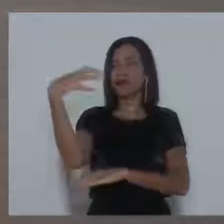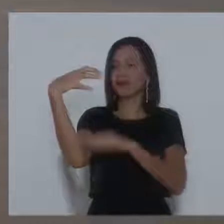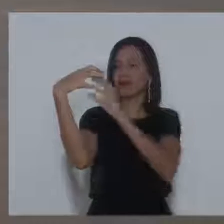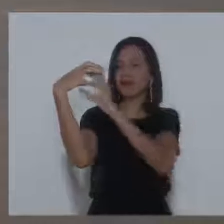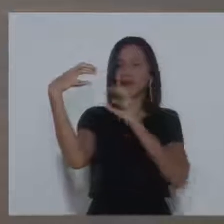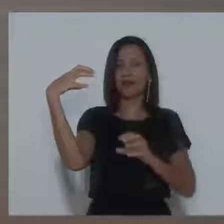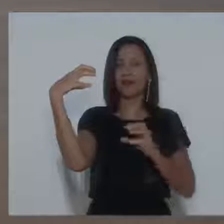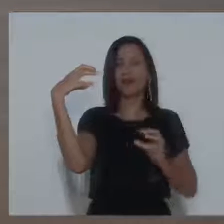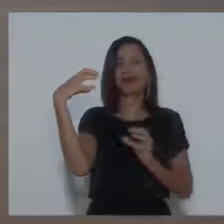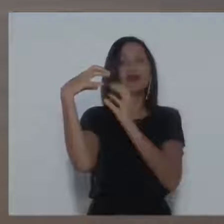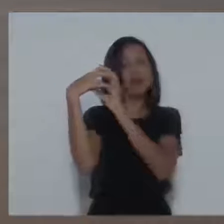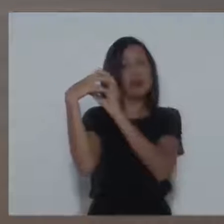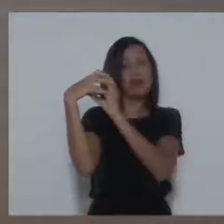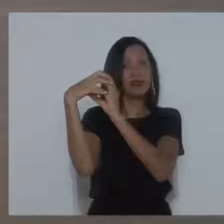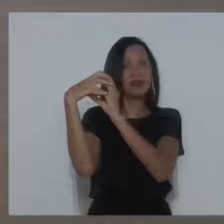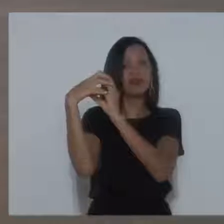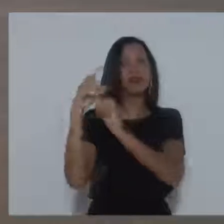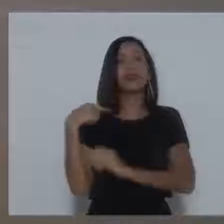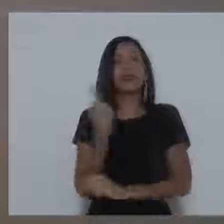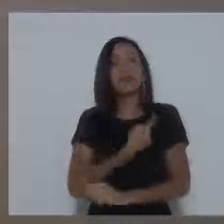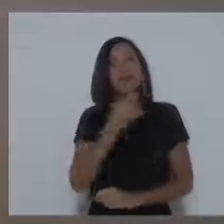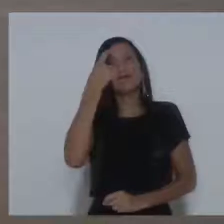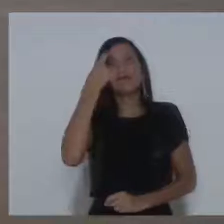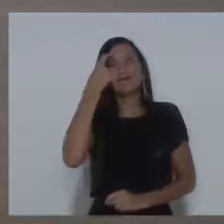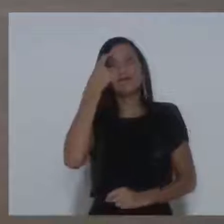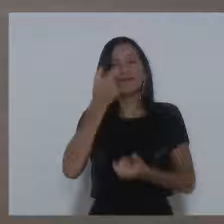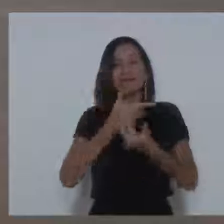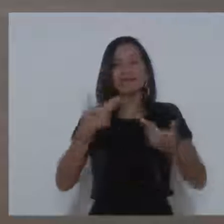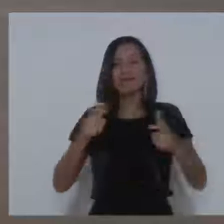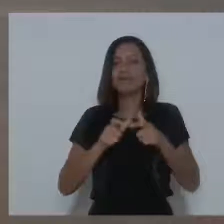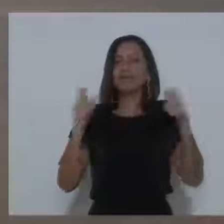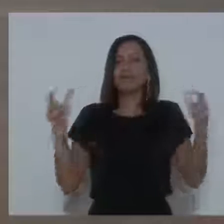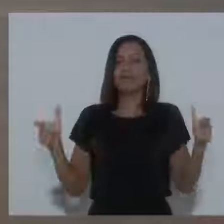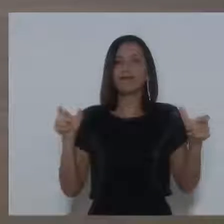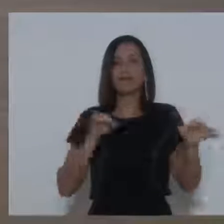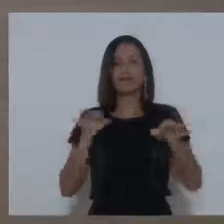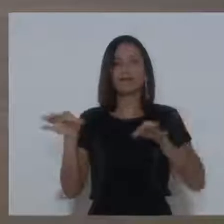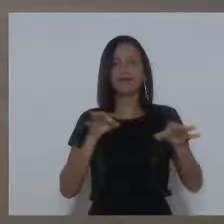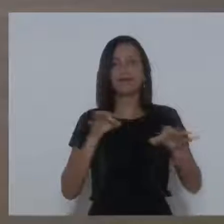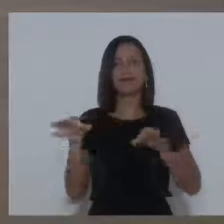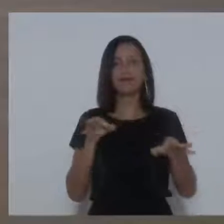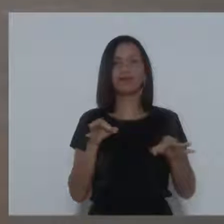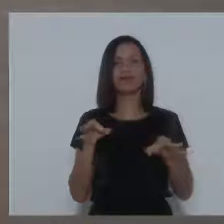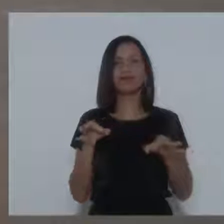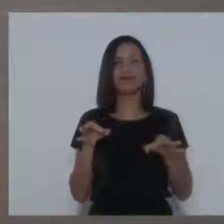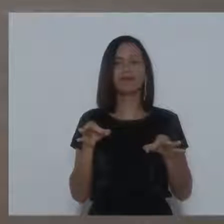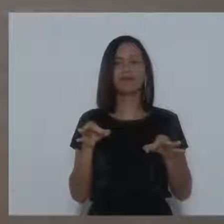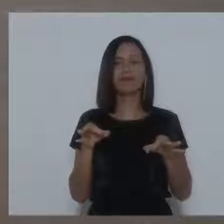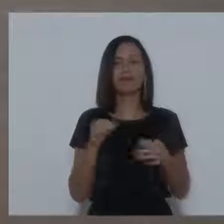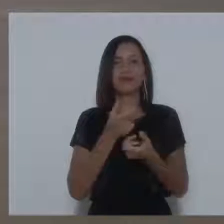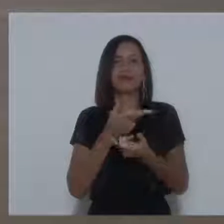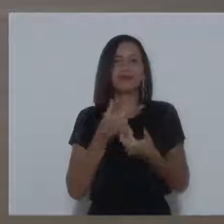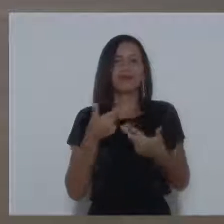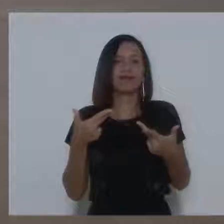uma lâmpada, eu creio que nós temos que pensar em algo maior. Um projeto né, um projeto ou algo